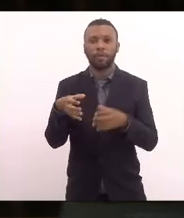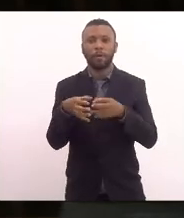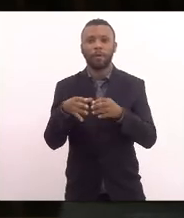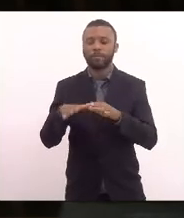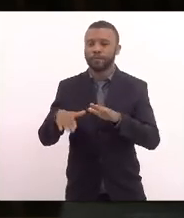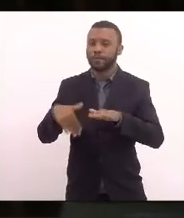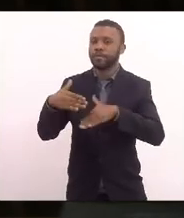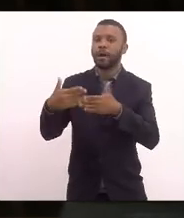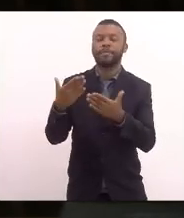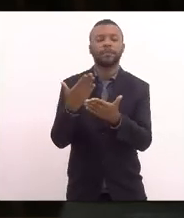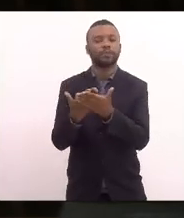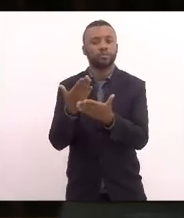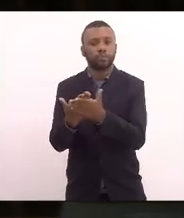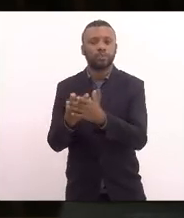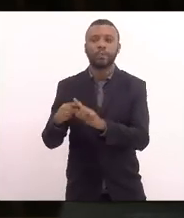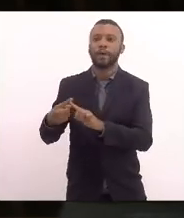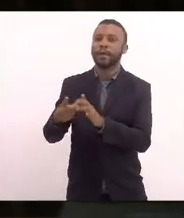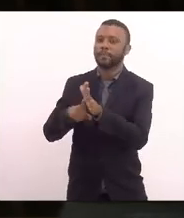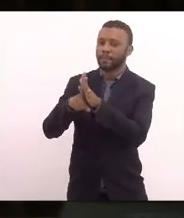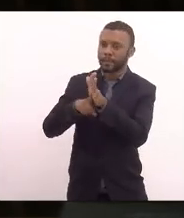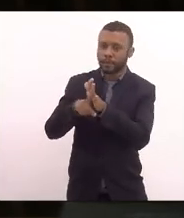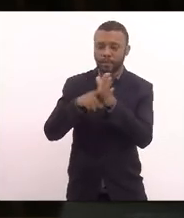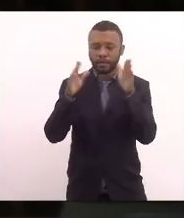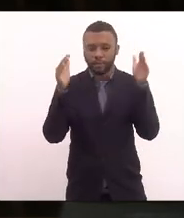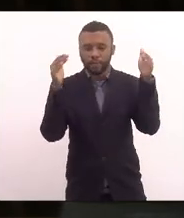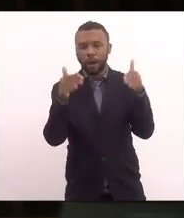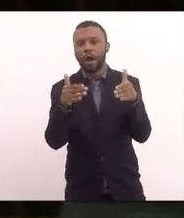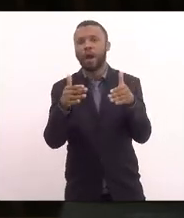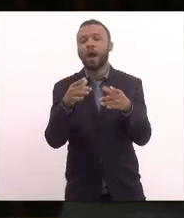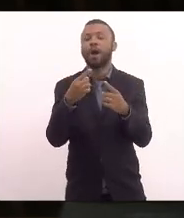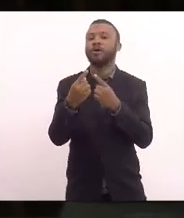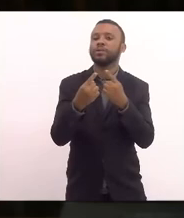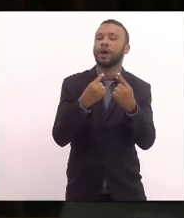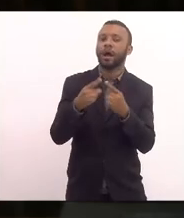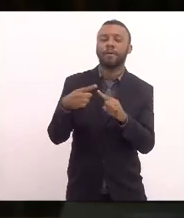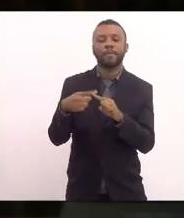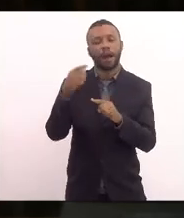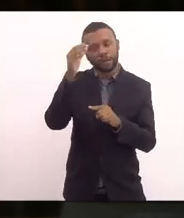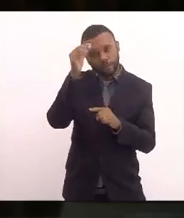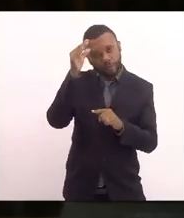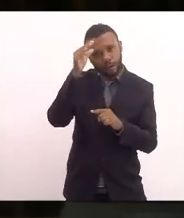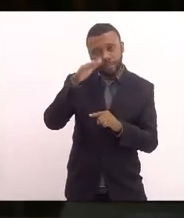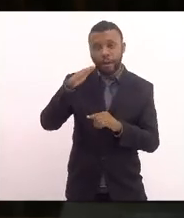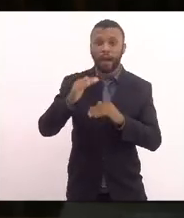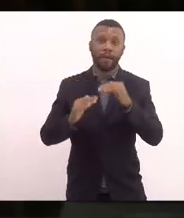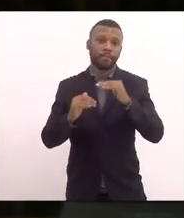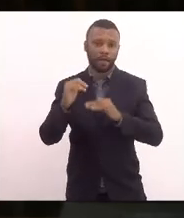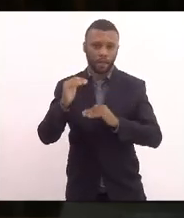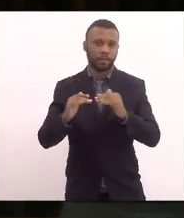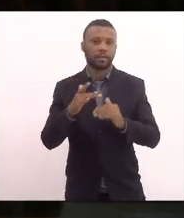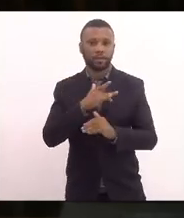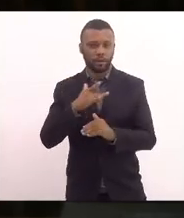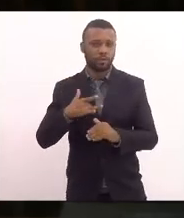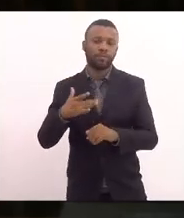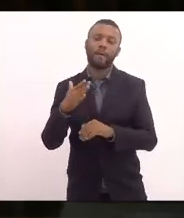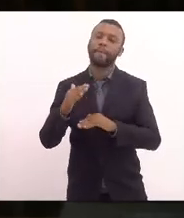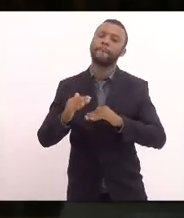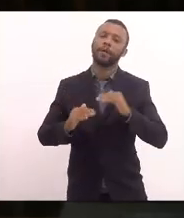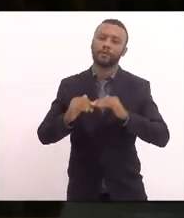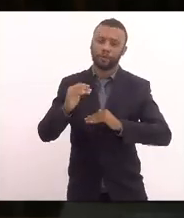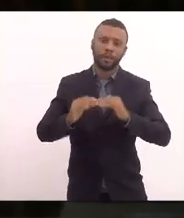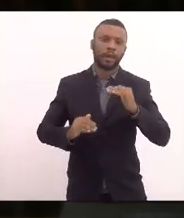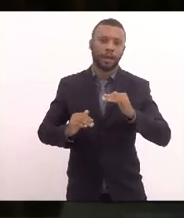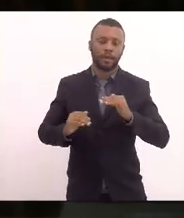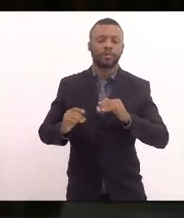desenvolve estudos e pesquisas voltadas ao diálogo entre os saberes e as práticas de saúde profissionais e populares e